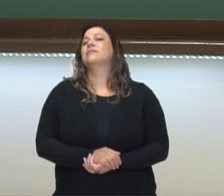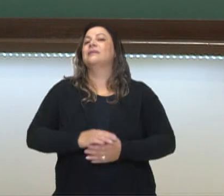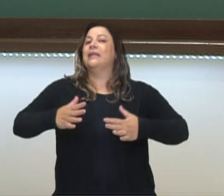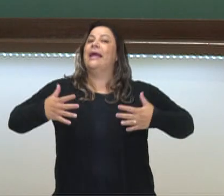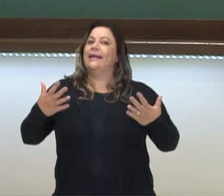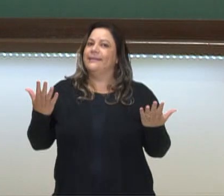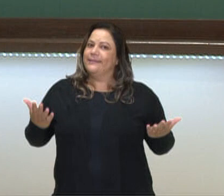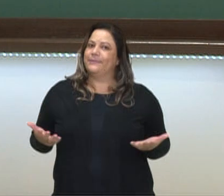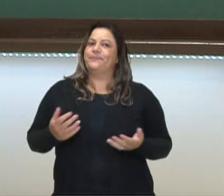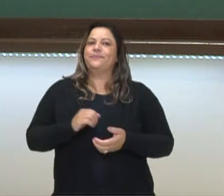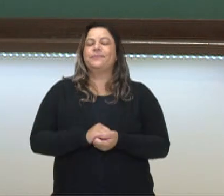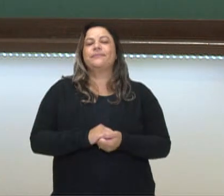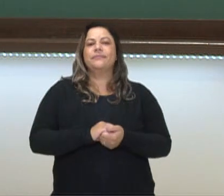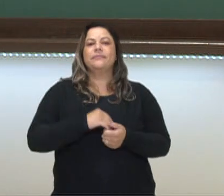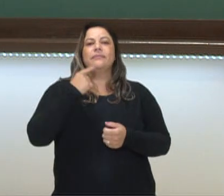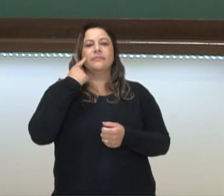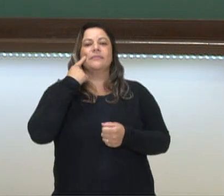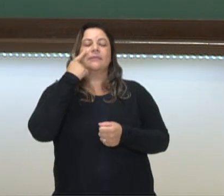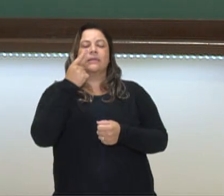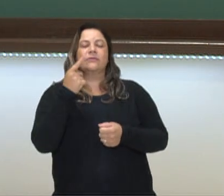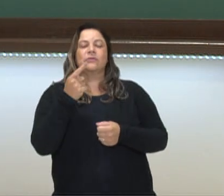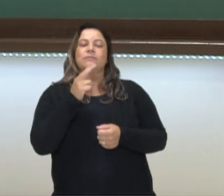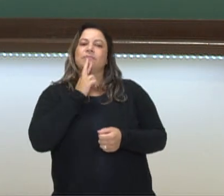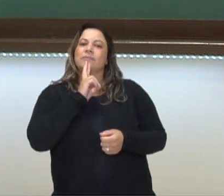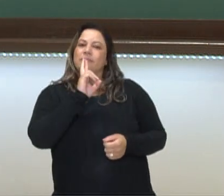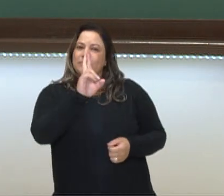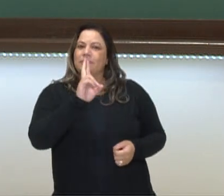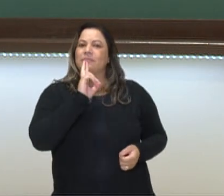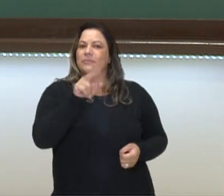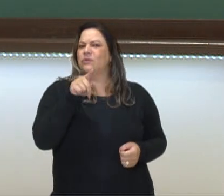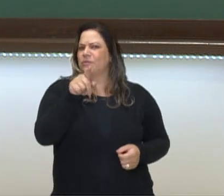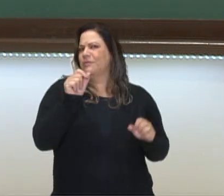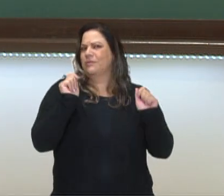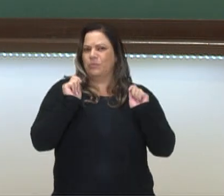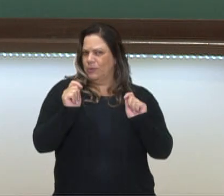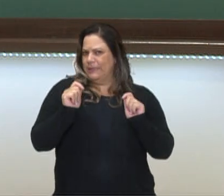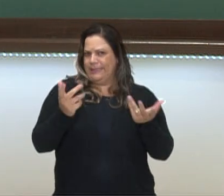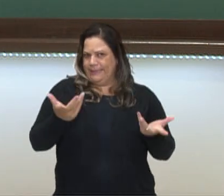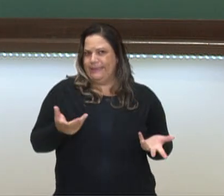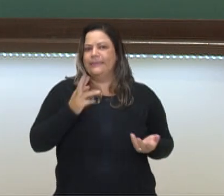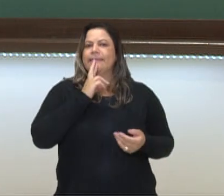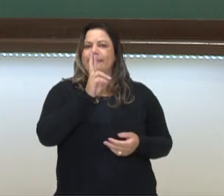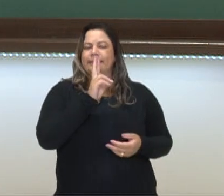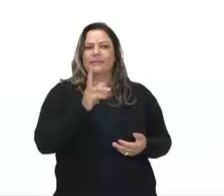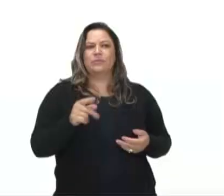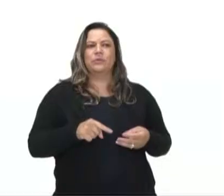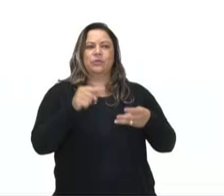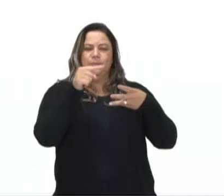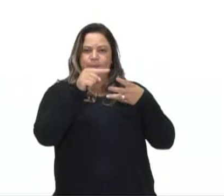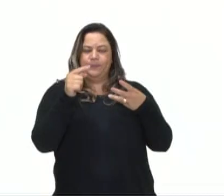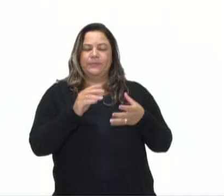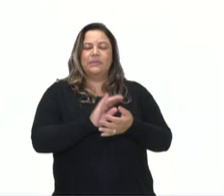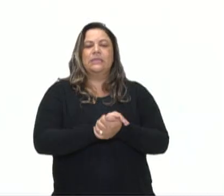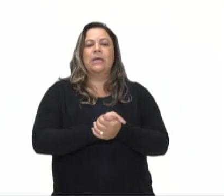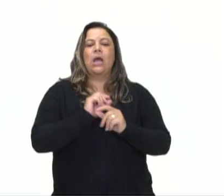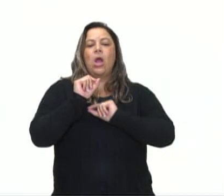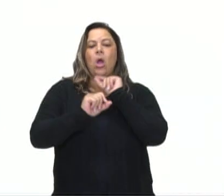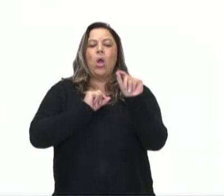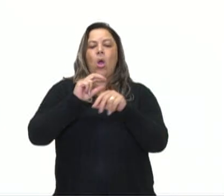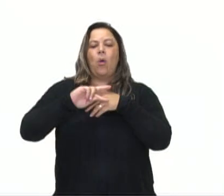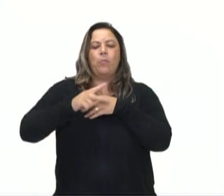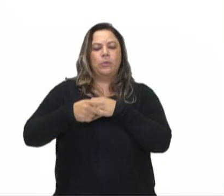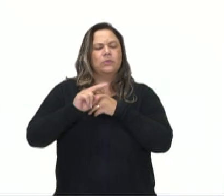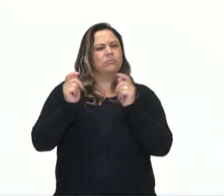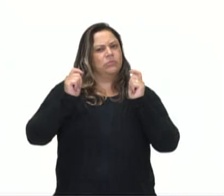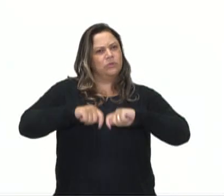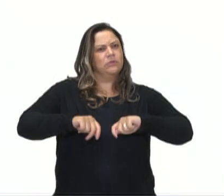Muito bem. Vamos acompanhar aqui, ó, uma possível resposta que você poderia ter indicado aqui, ó. Como consequências, podemos citar a